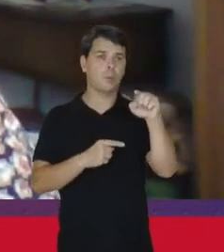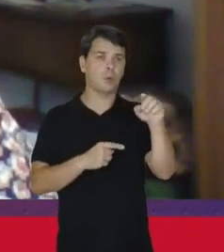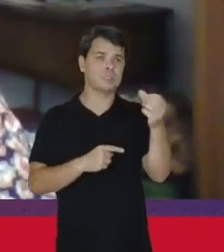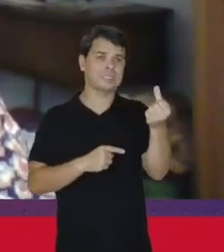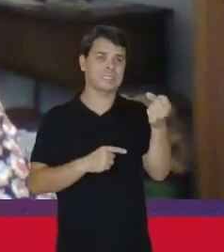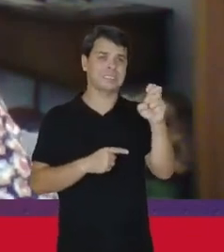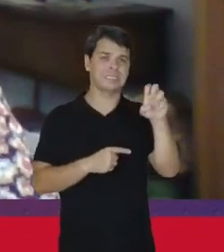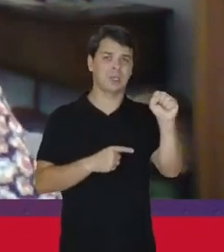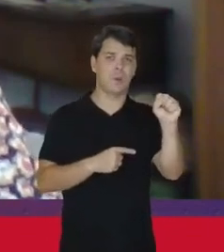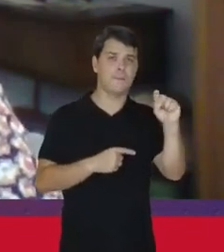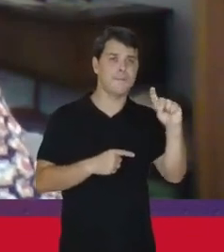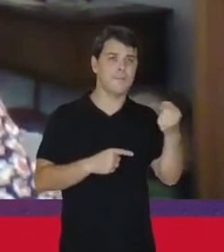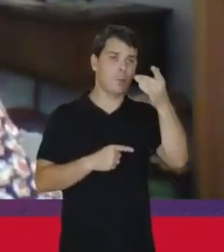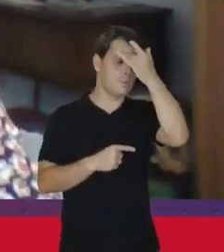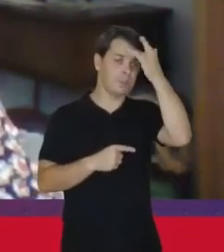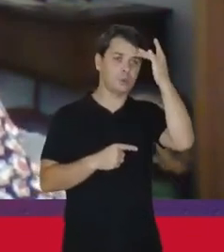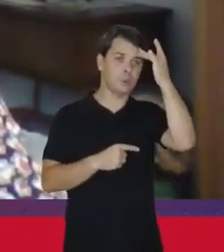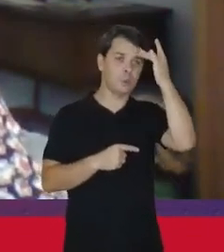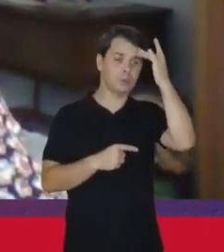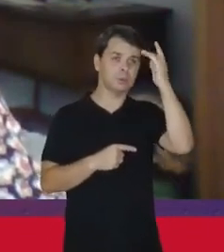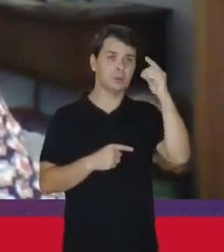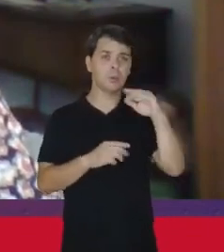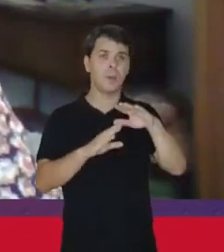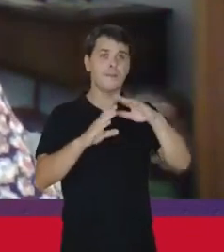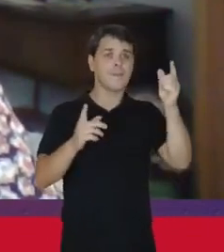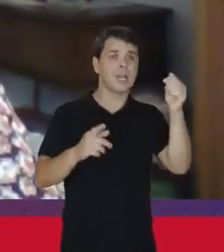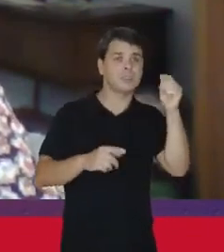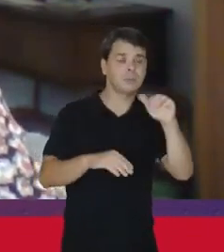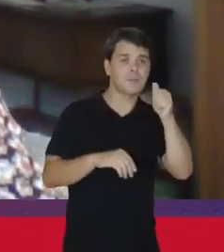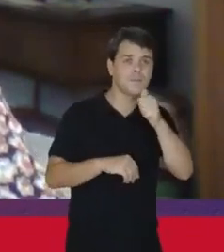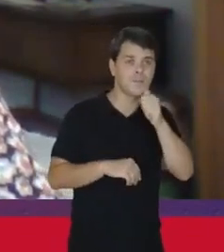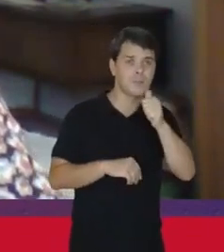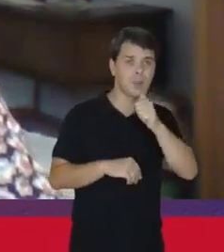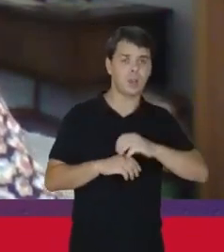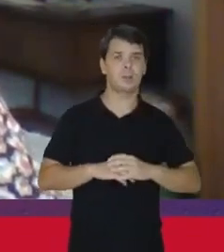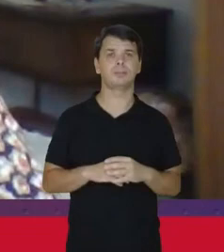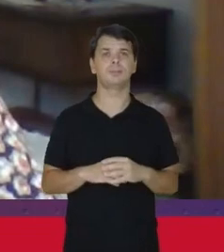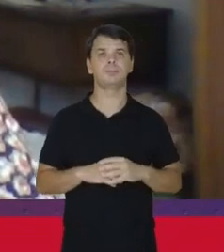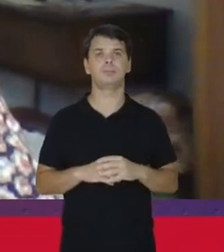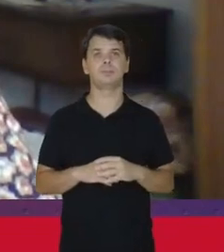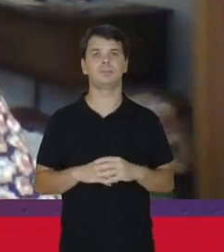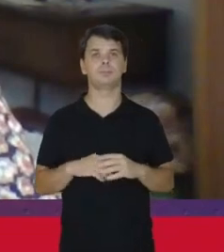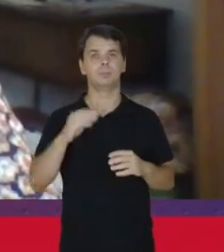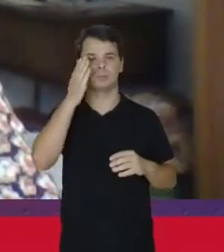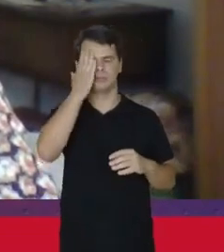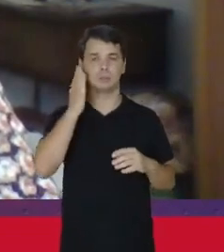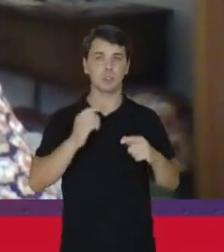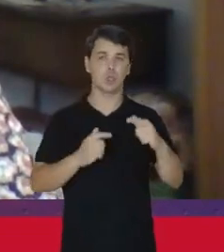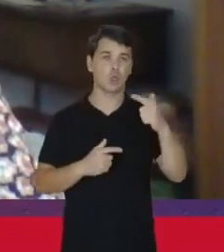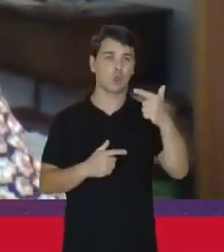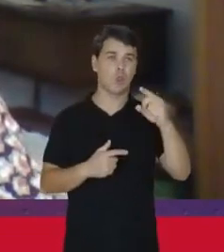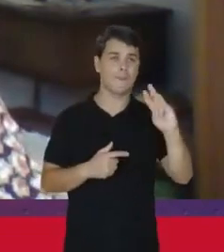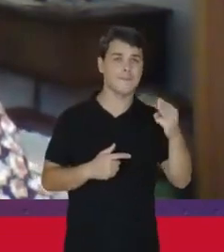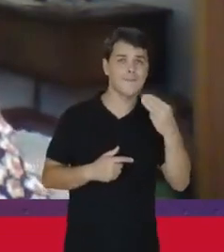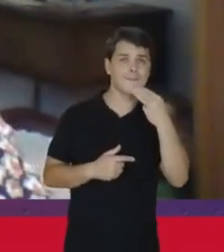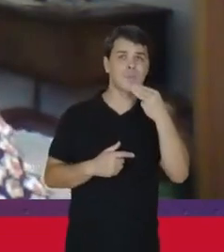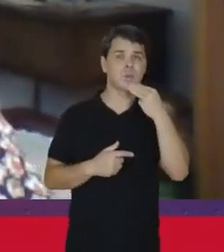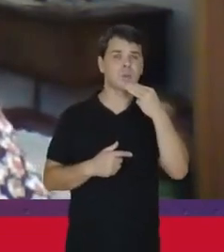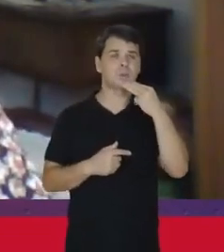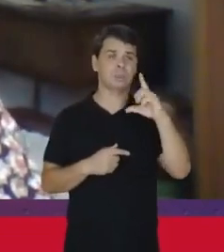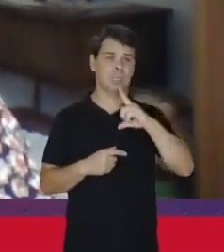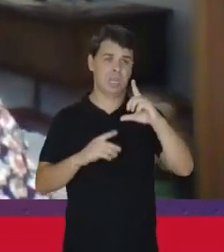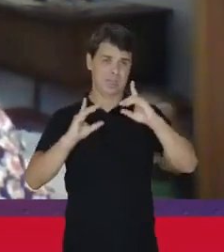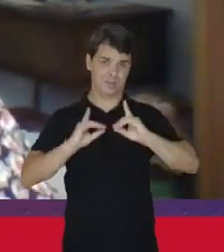4.650.000 pessoas. A maioria, inclusive, são mulheres, né? 2,5 milhões de pessoas